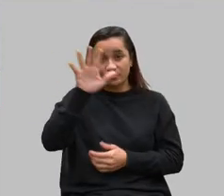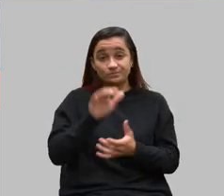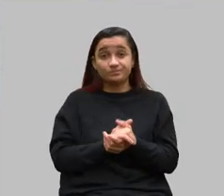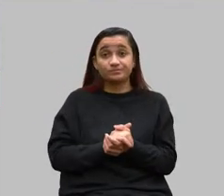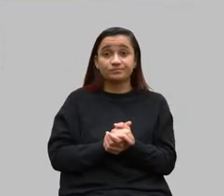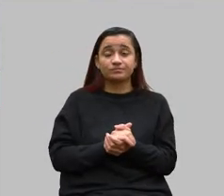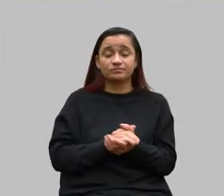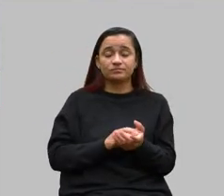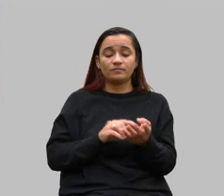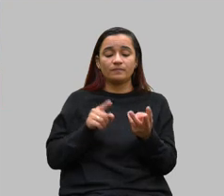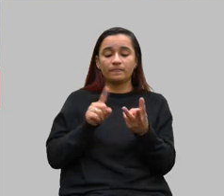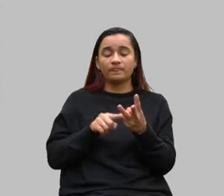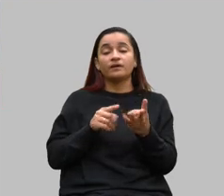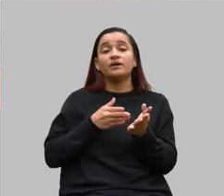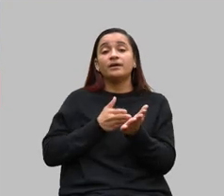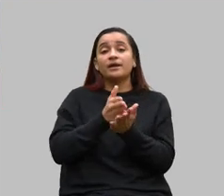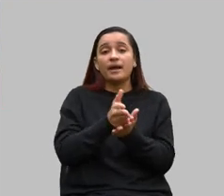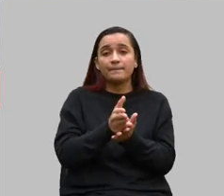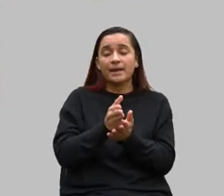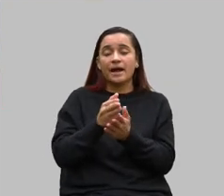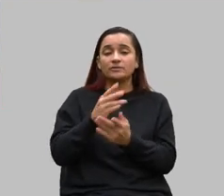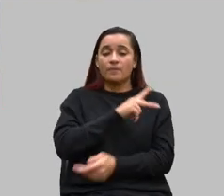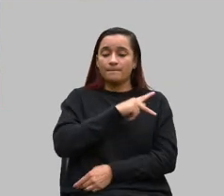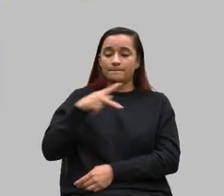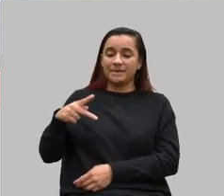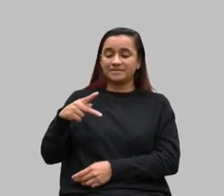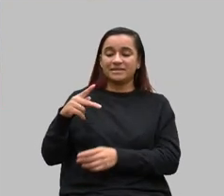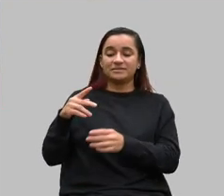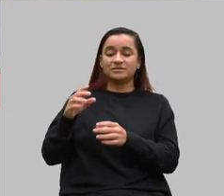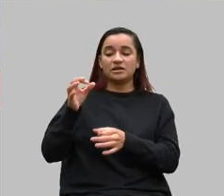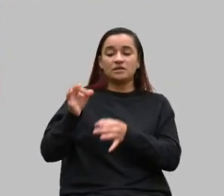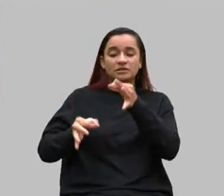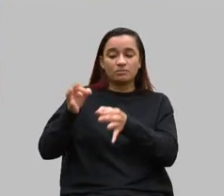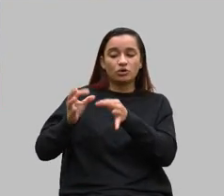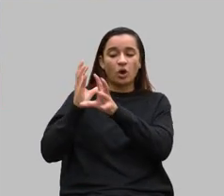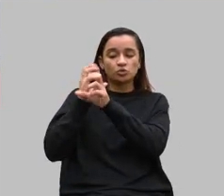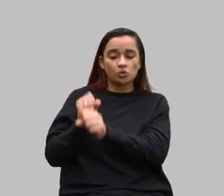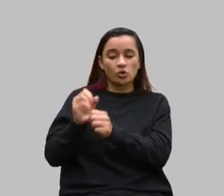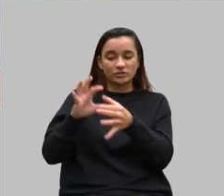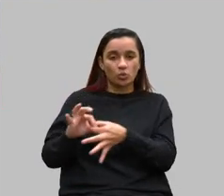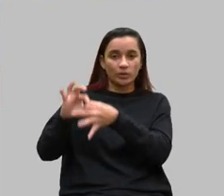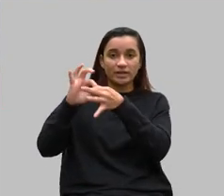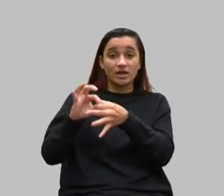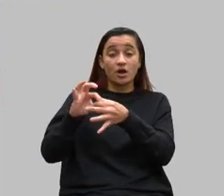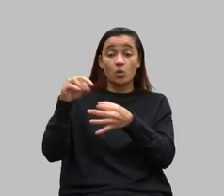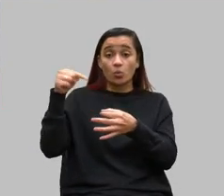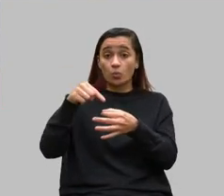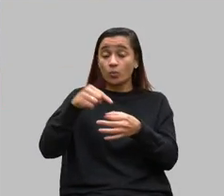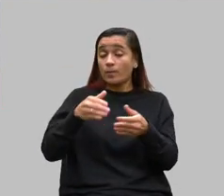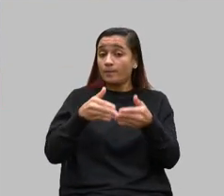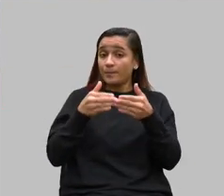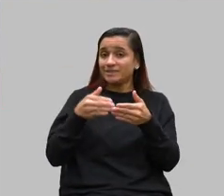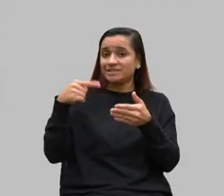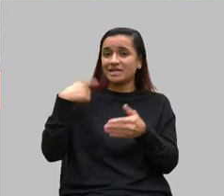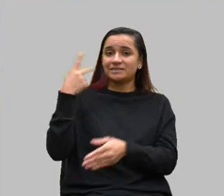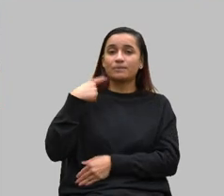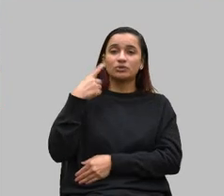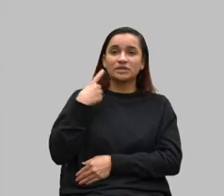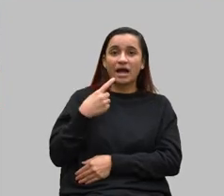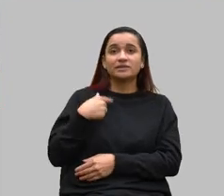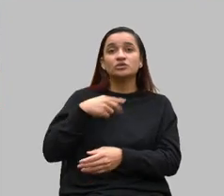encaminhado ao presidente do Tribunal de Contas da União a informação elaborada a pedido dessa deputada sobre a